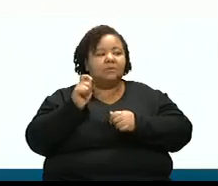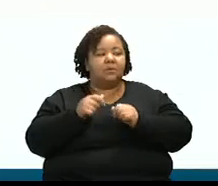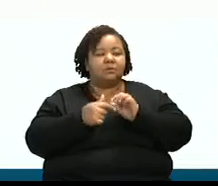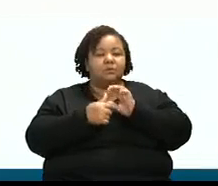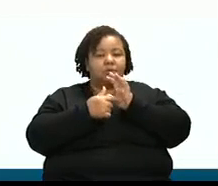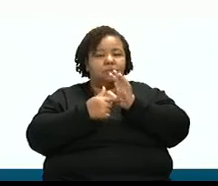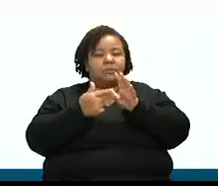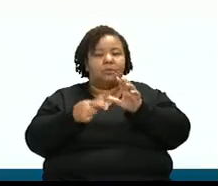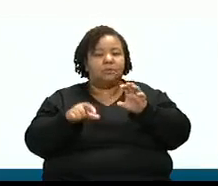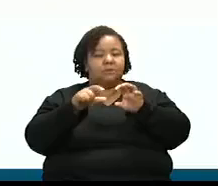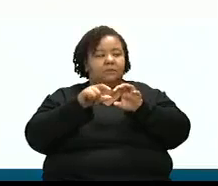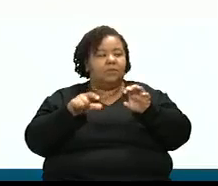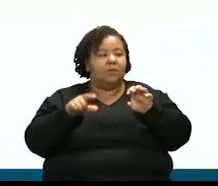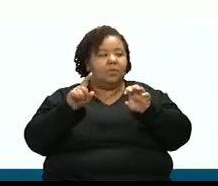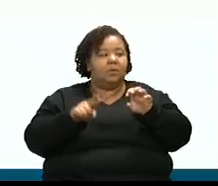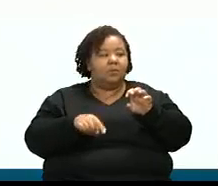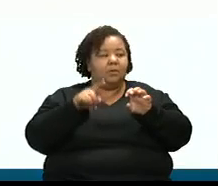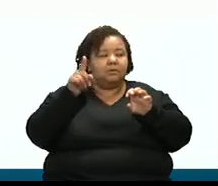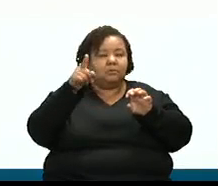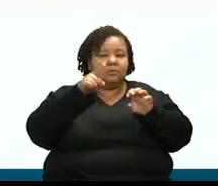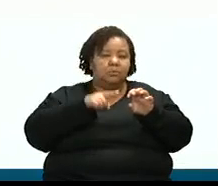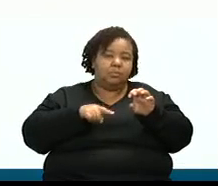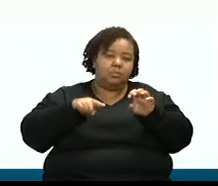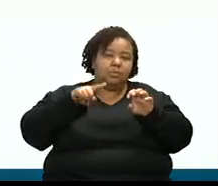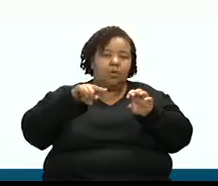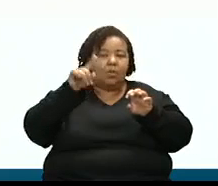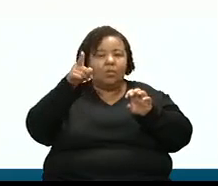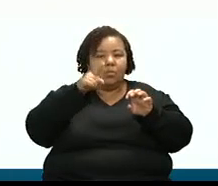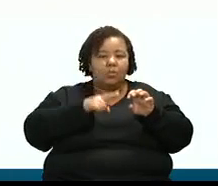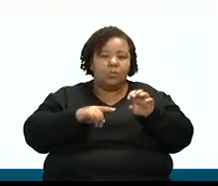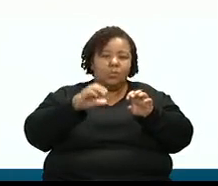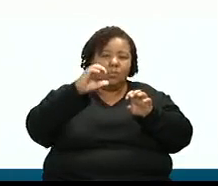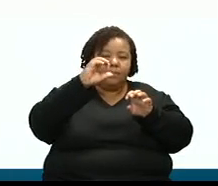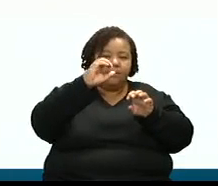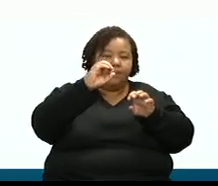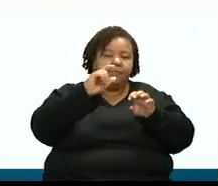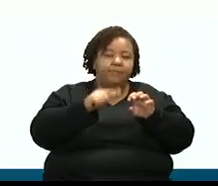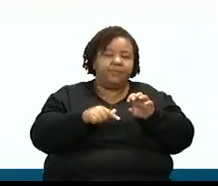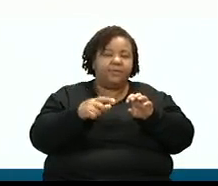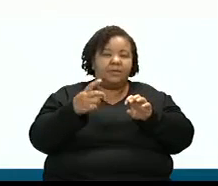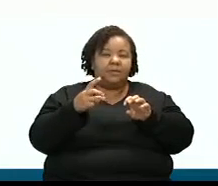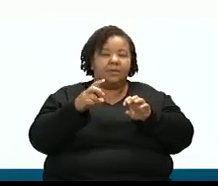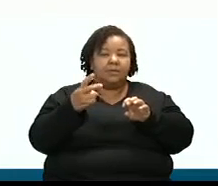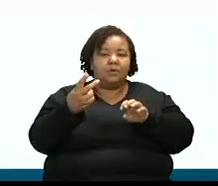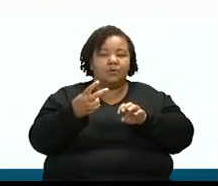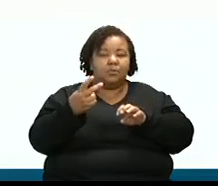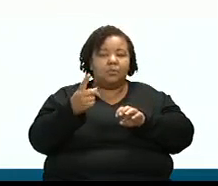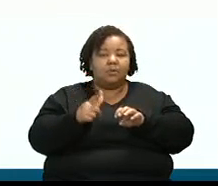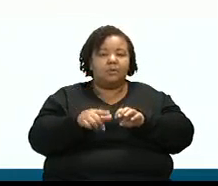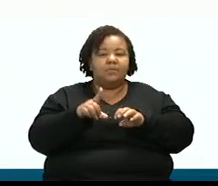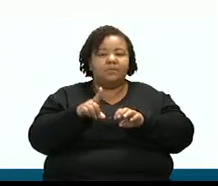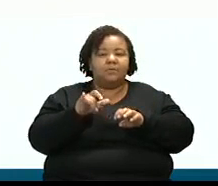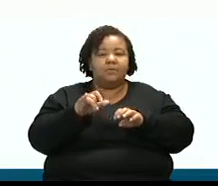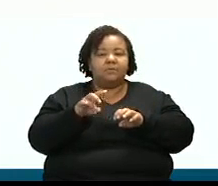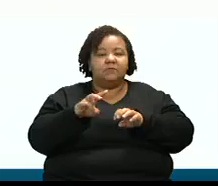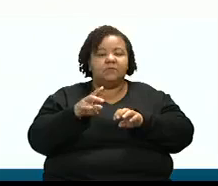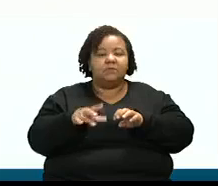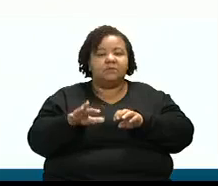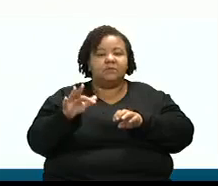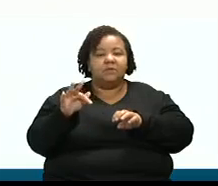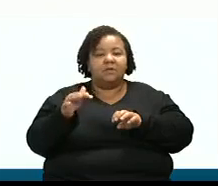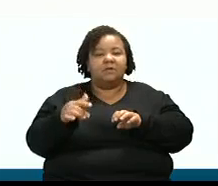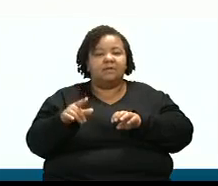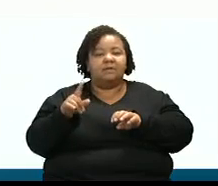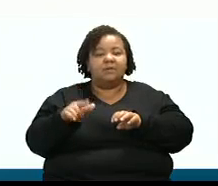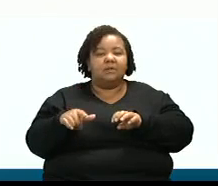uma das duas notações, vai ser a integral dupla do divergente do campo vetorial F